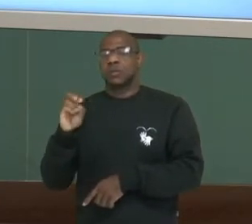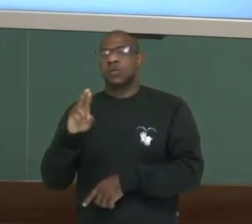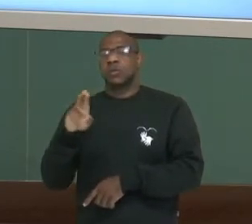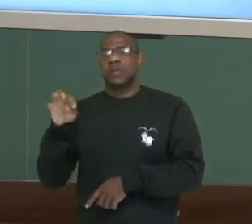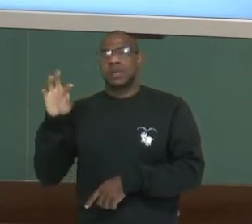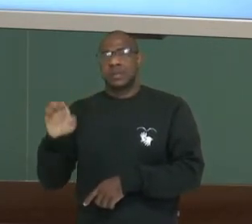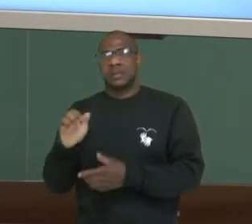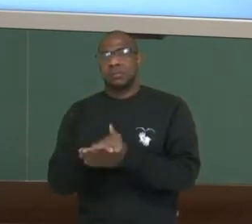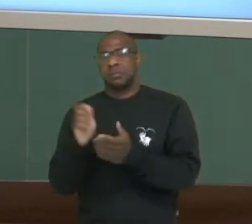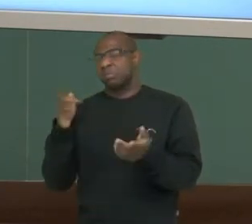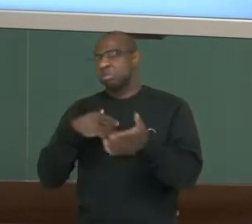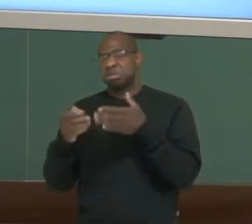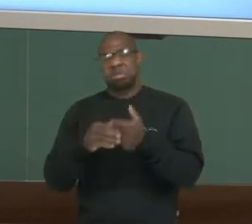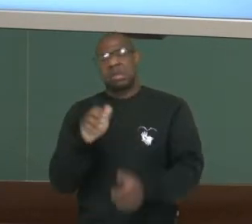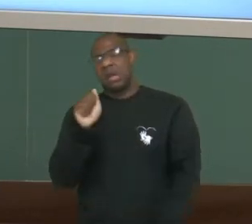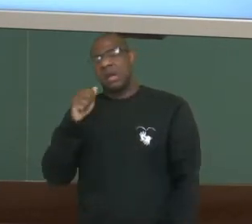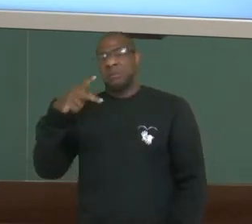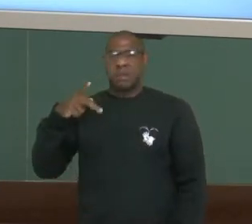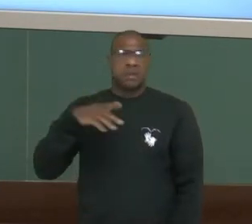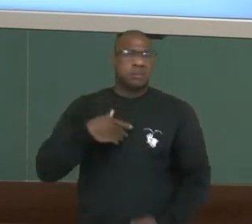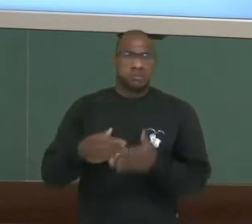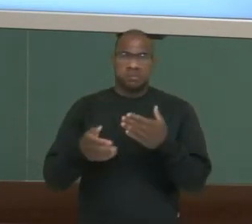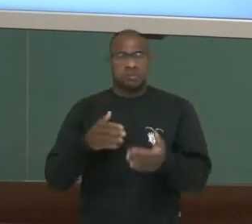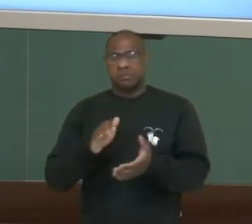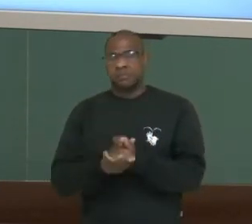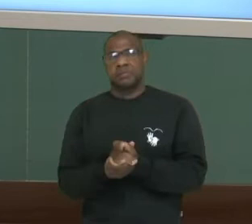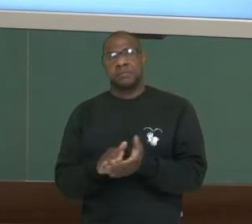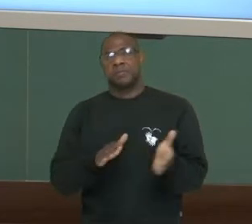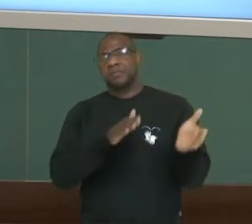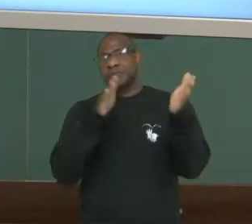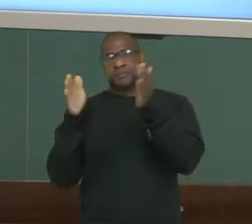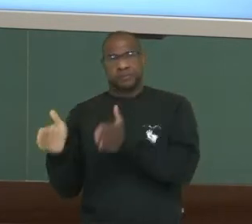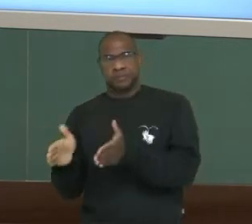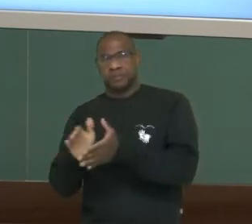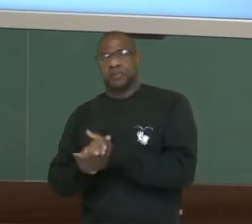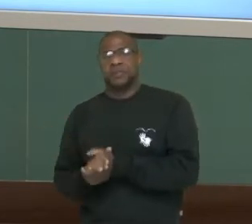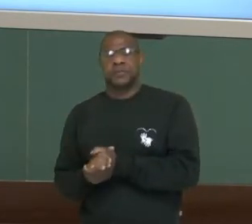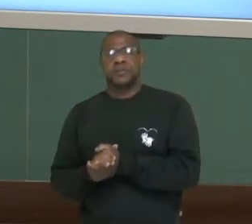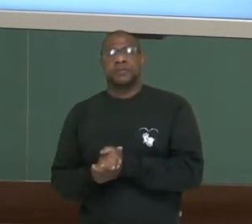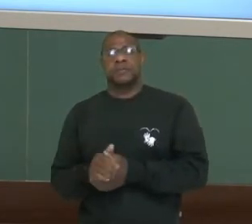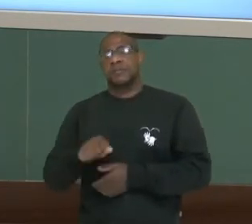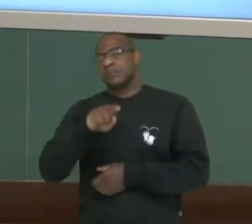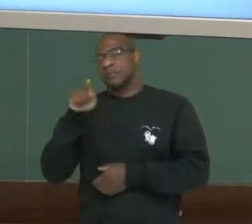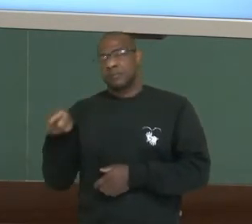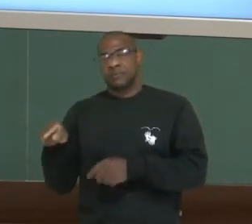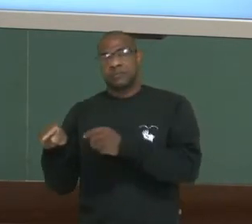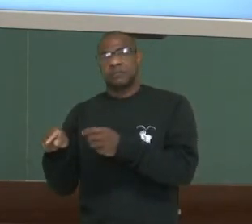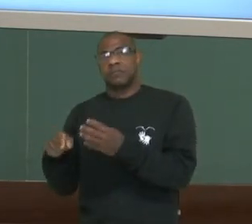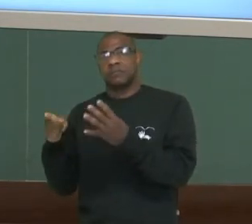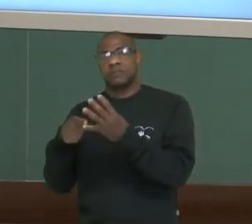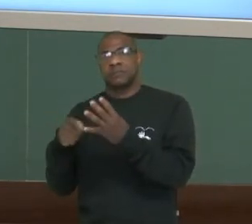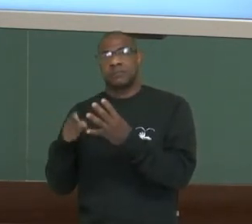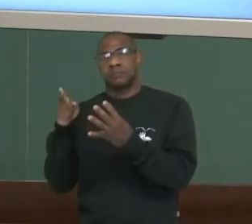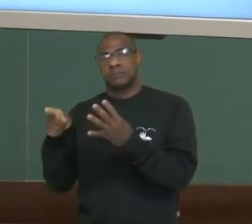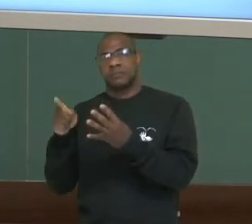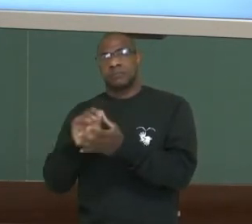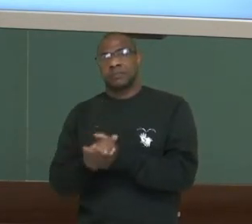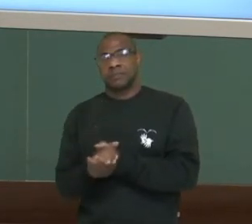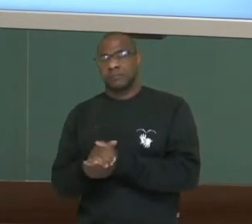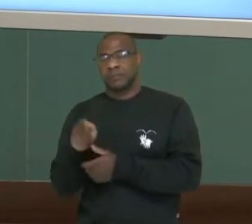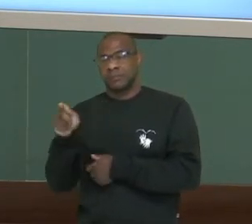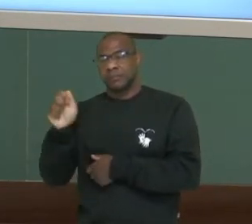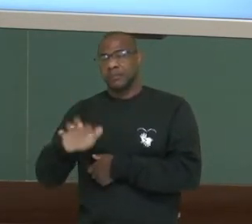ponto de P, de A, qualquer letra do nosso alfabeto positivo, maiúsculo, né? Agora, nesse quarto